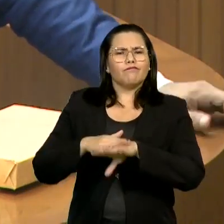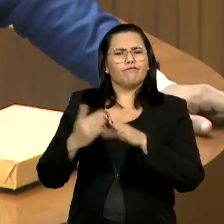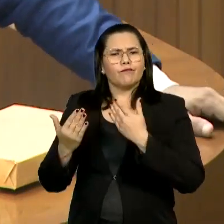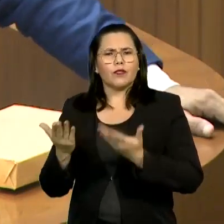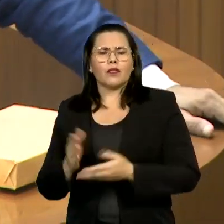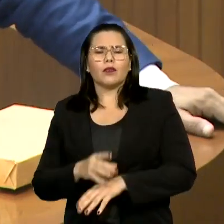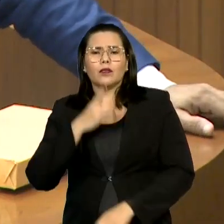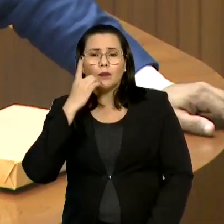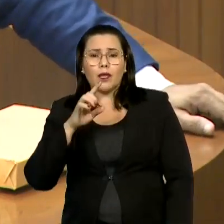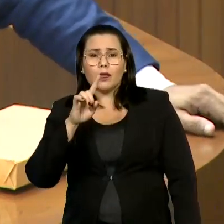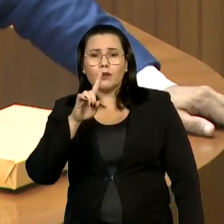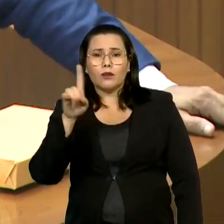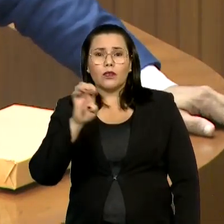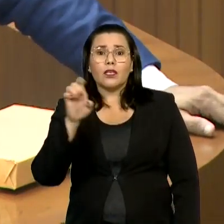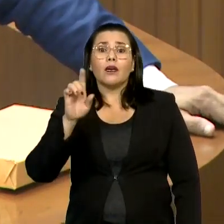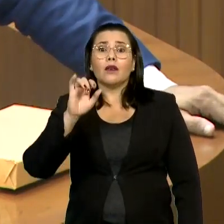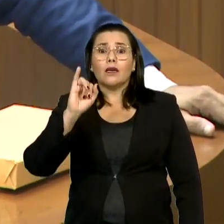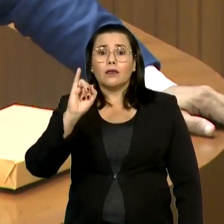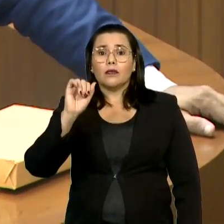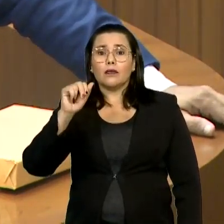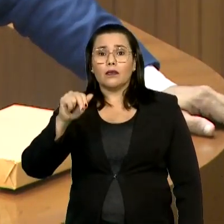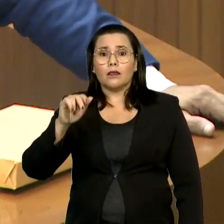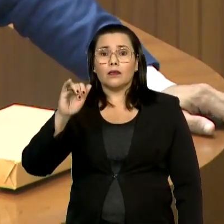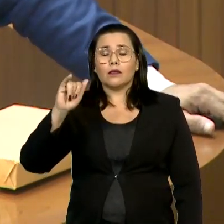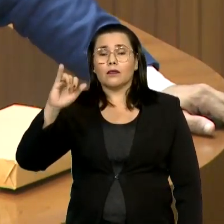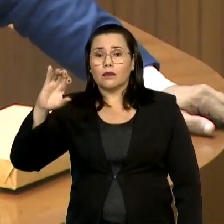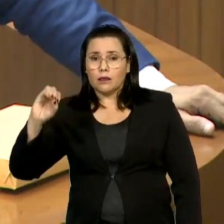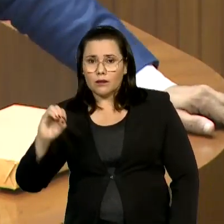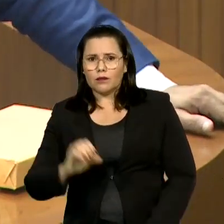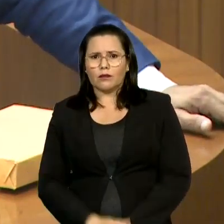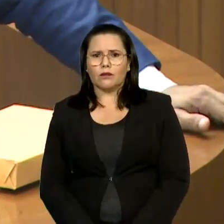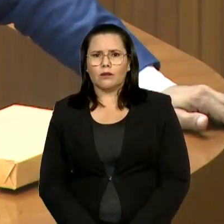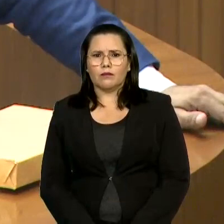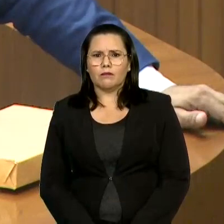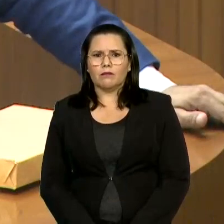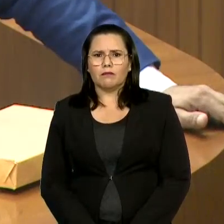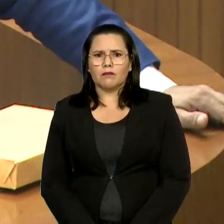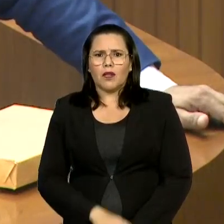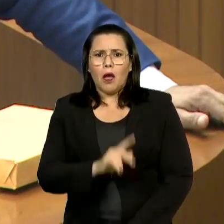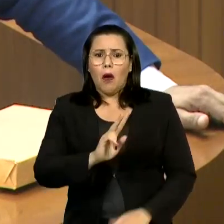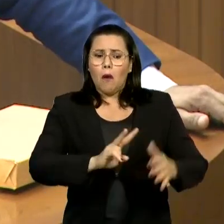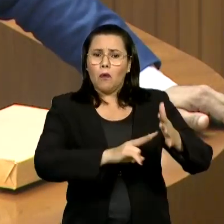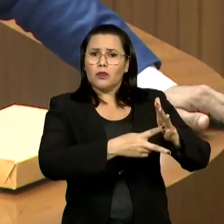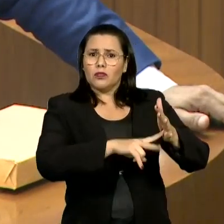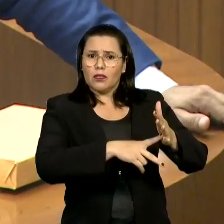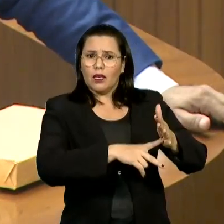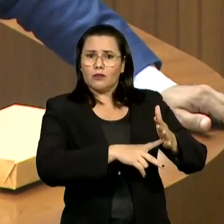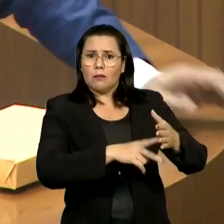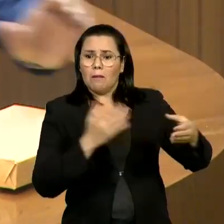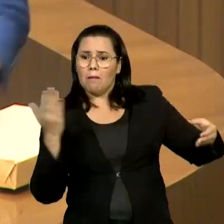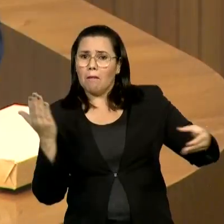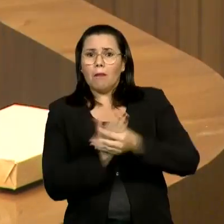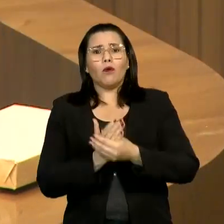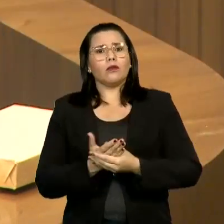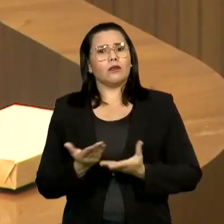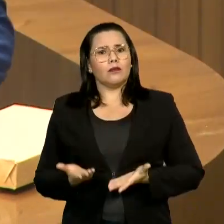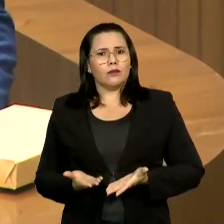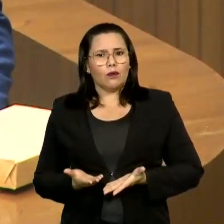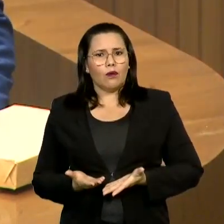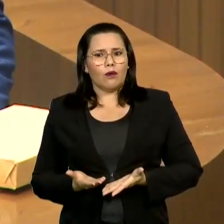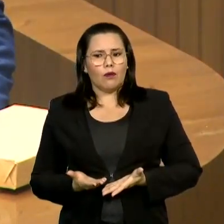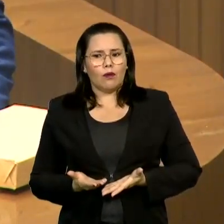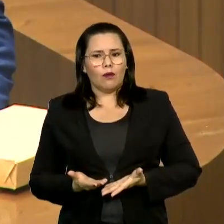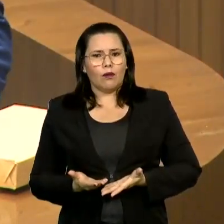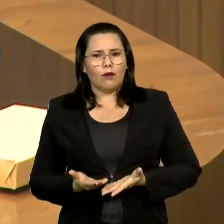Nós fomos processados pela direção do sindicato e também pelo PT. E nós não falamos